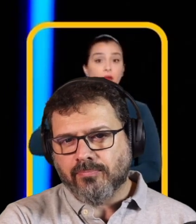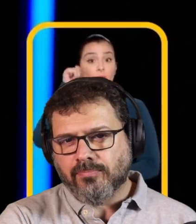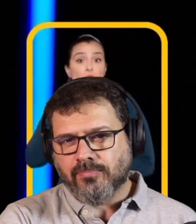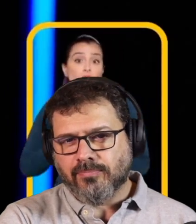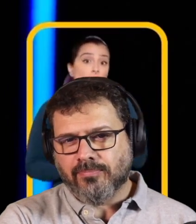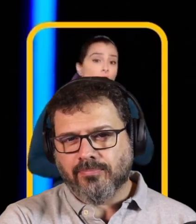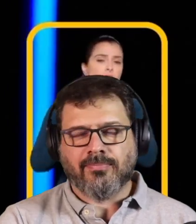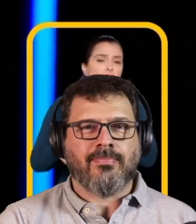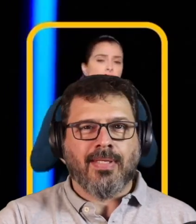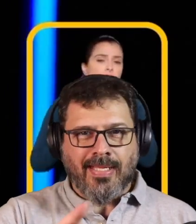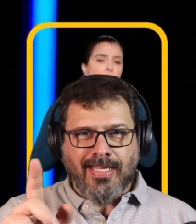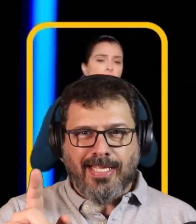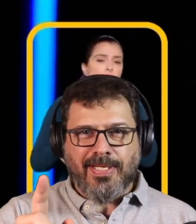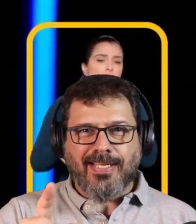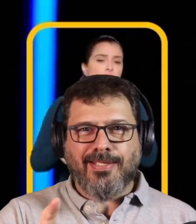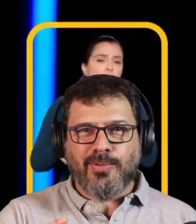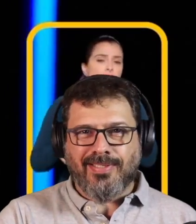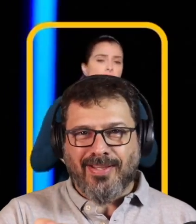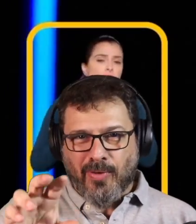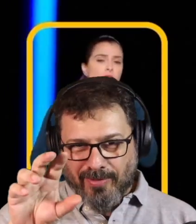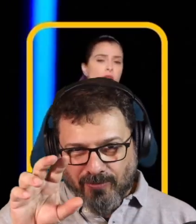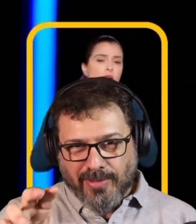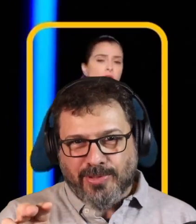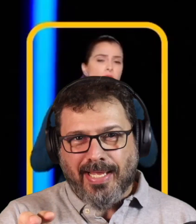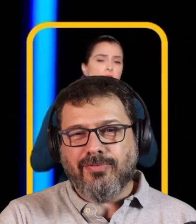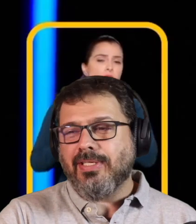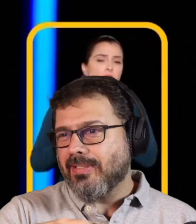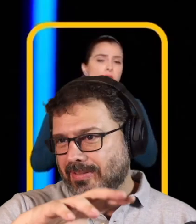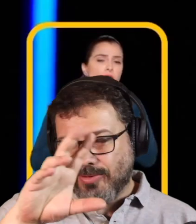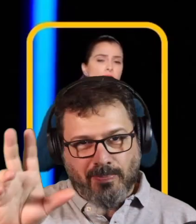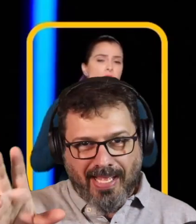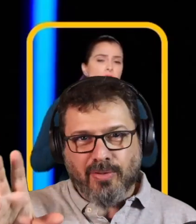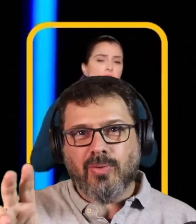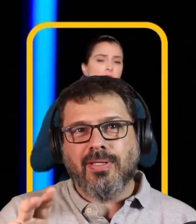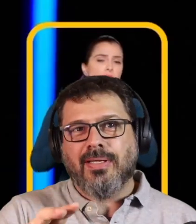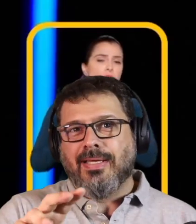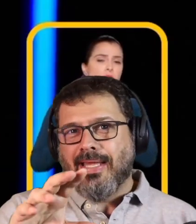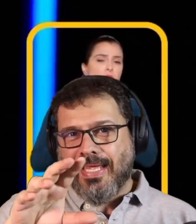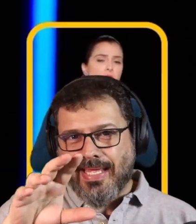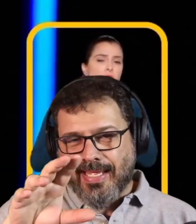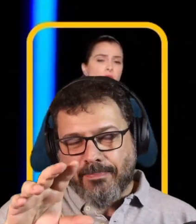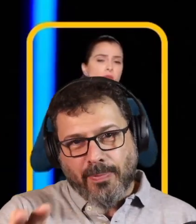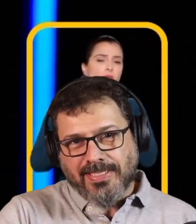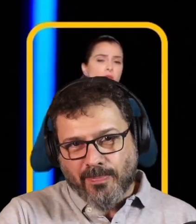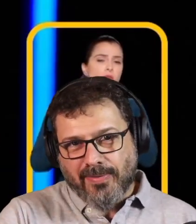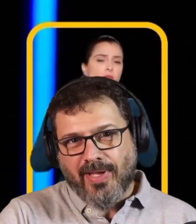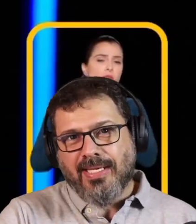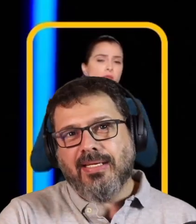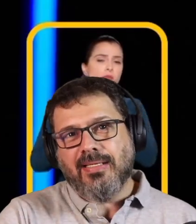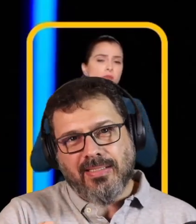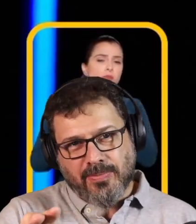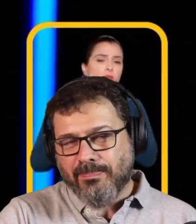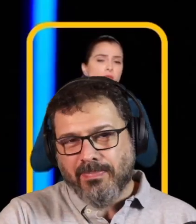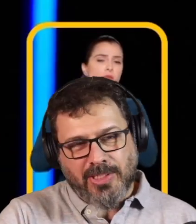dos Deputados é igualdade. Lembra daquilo? Voto-chave no macro, é a população